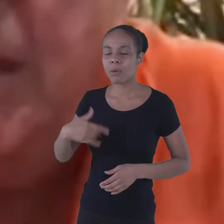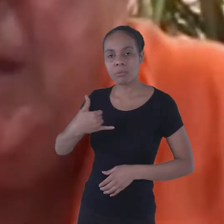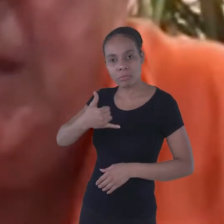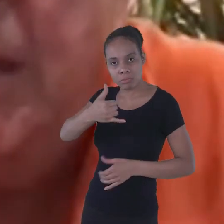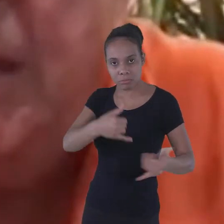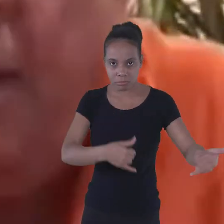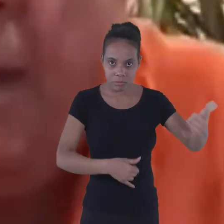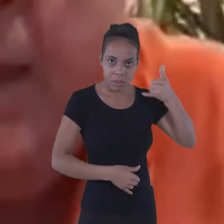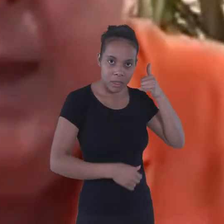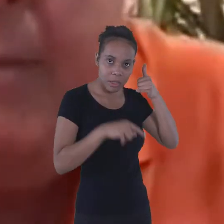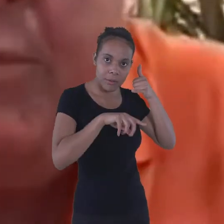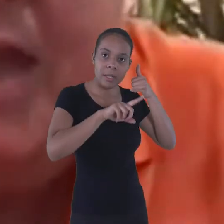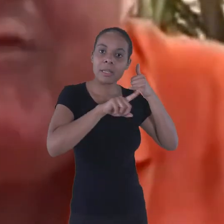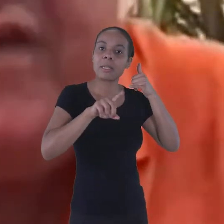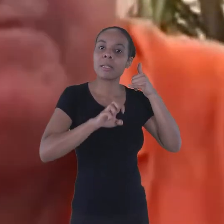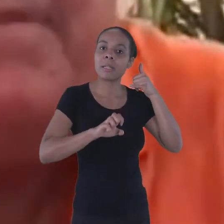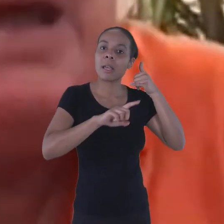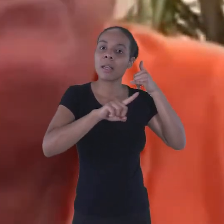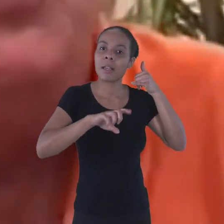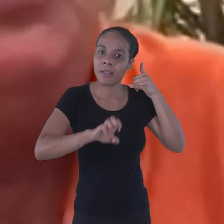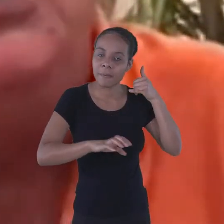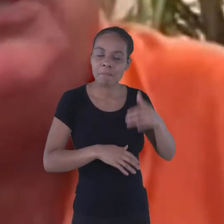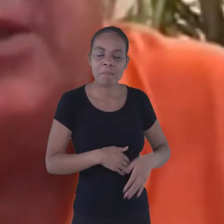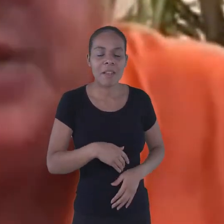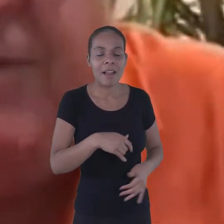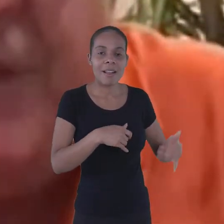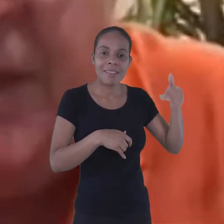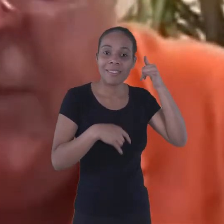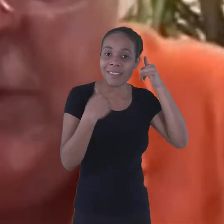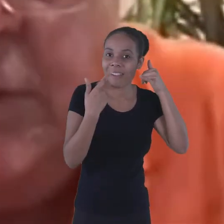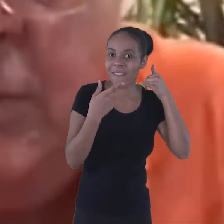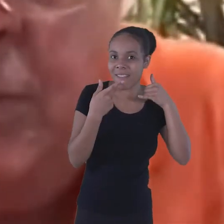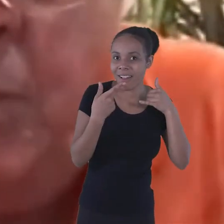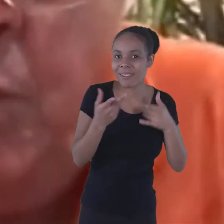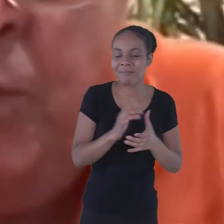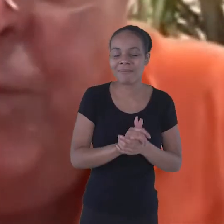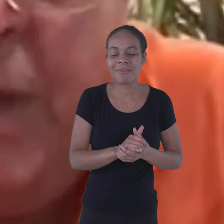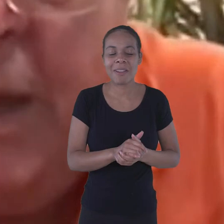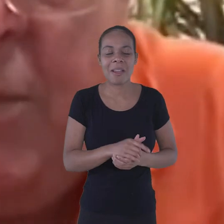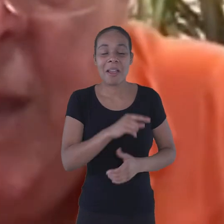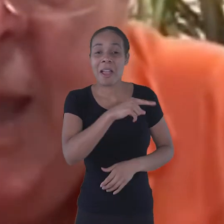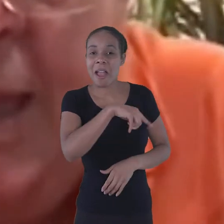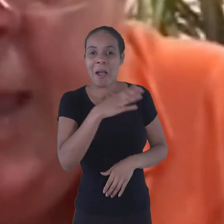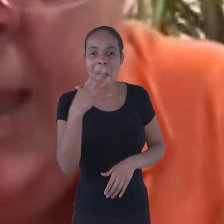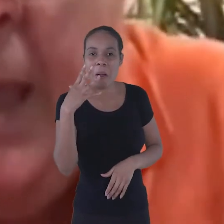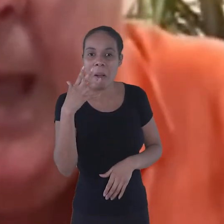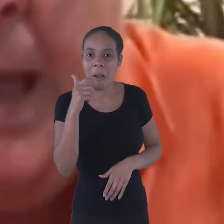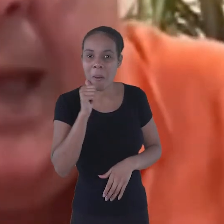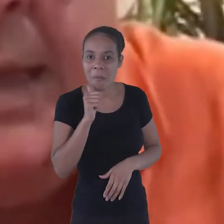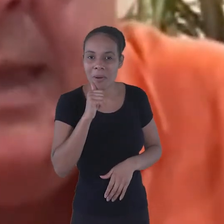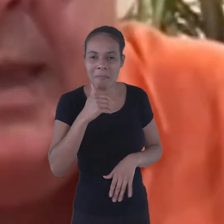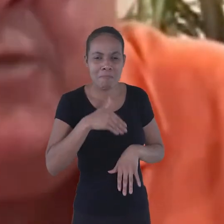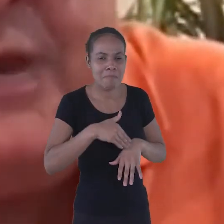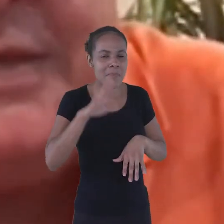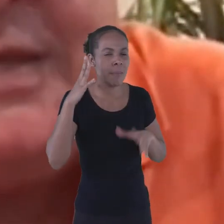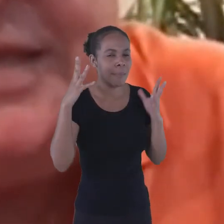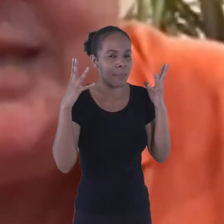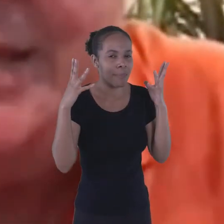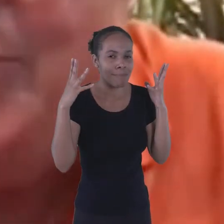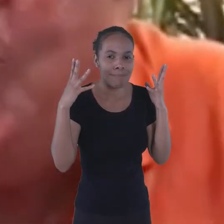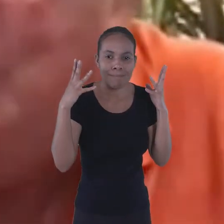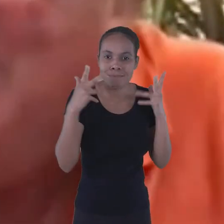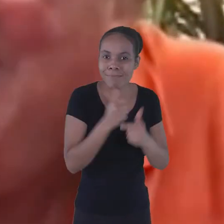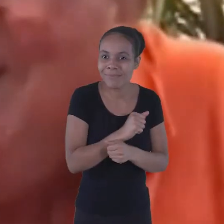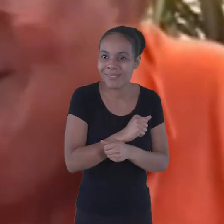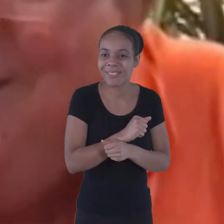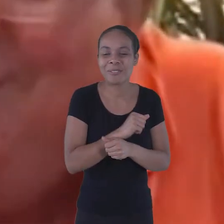coisa linda, que aquilo é a mulher feia mais bonita que eu já vi até hoje no mundo, foi aquela mulher. Aí eu falei assim, Zezé,